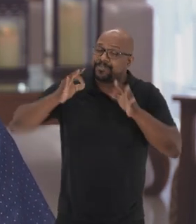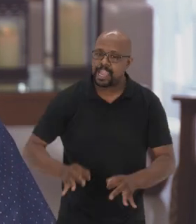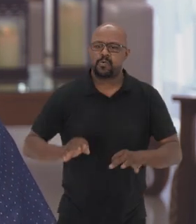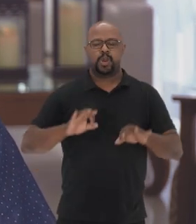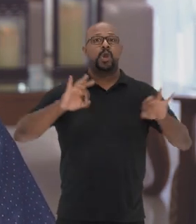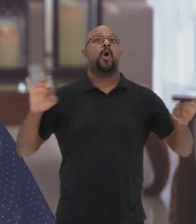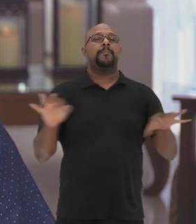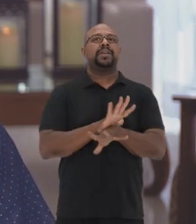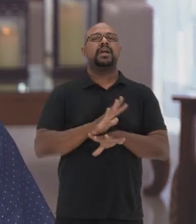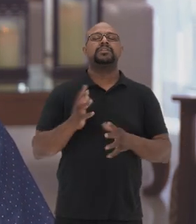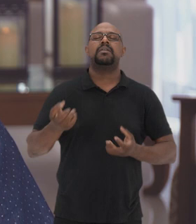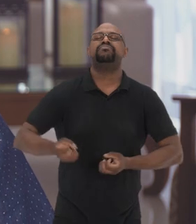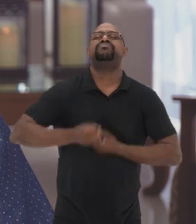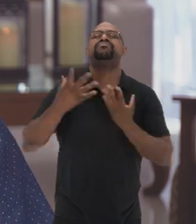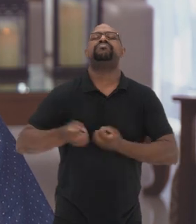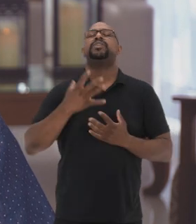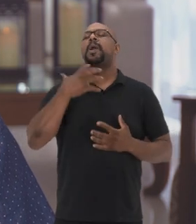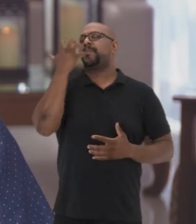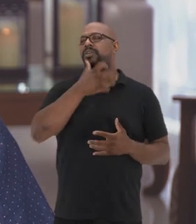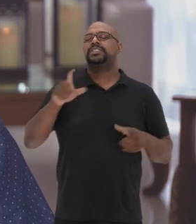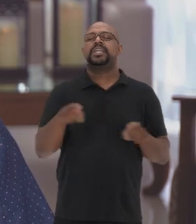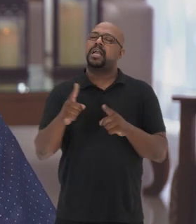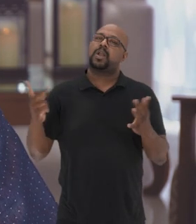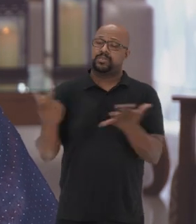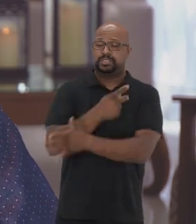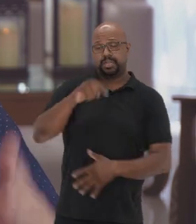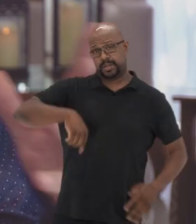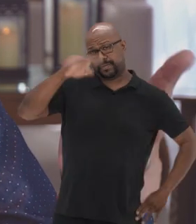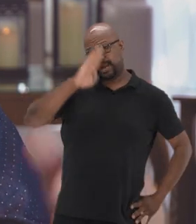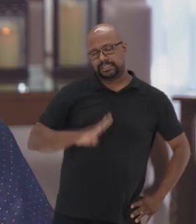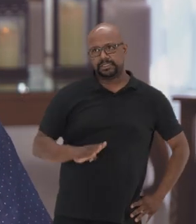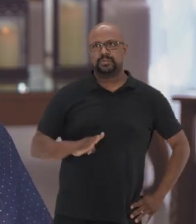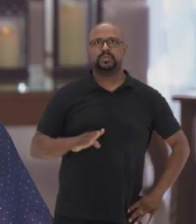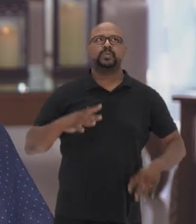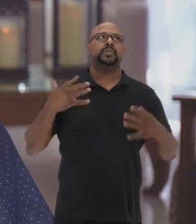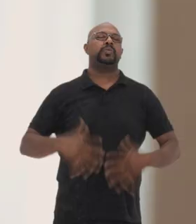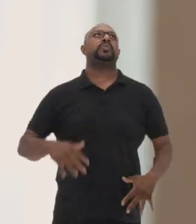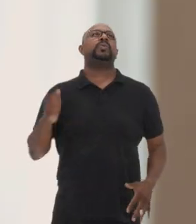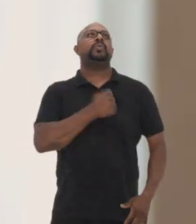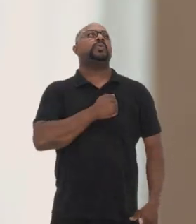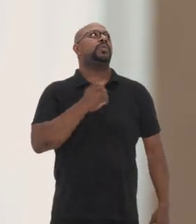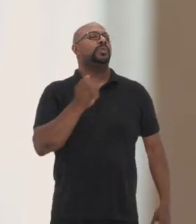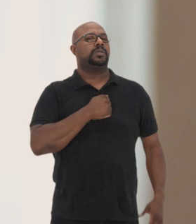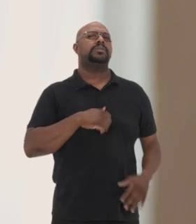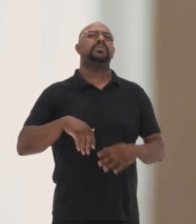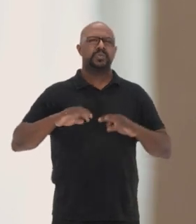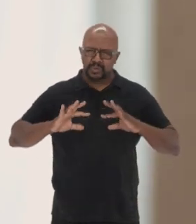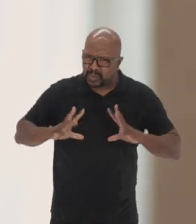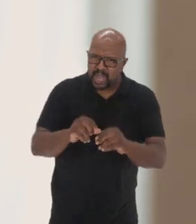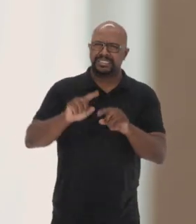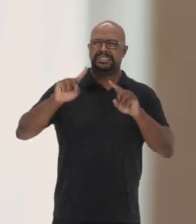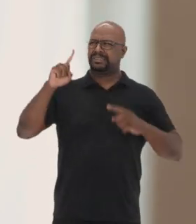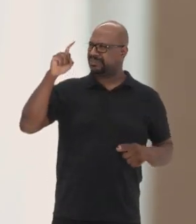completo das manifestações musicais que aconteceram nesse país de tamanho Continental mesmo Com todas essas